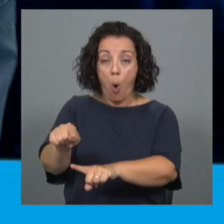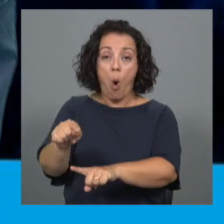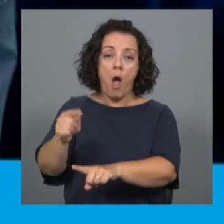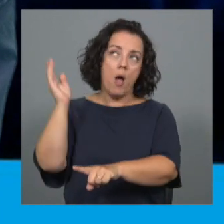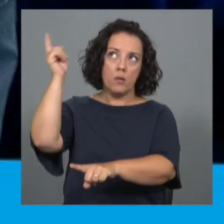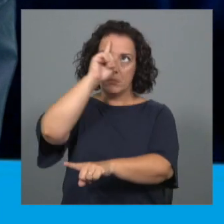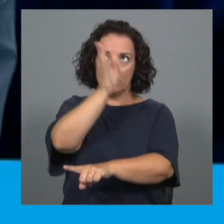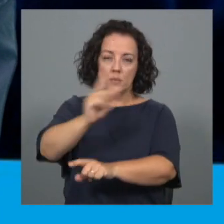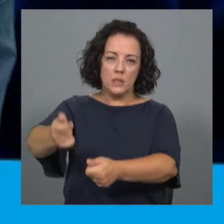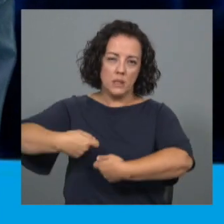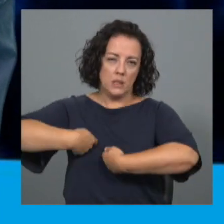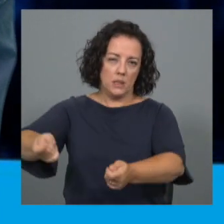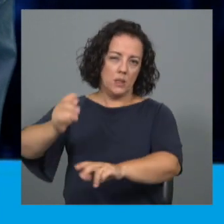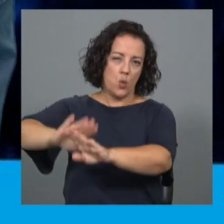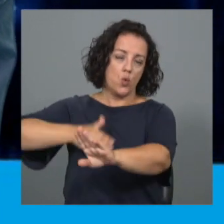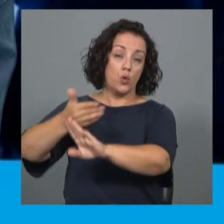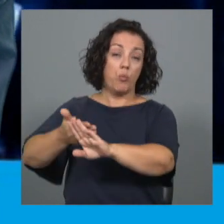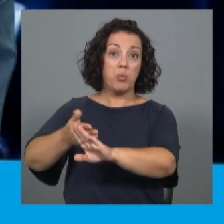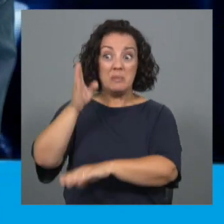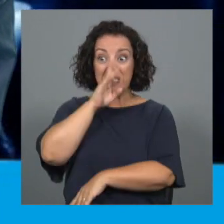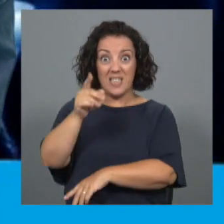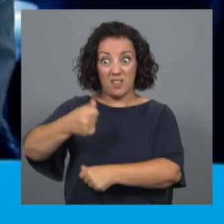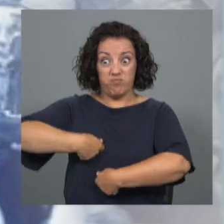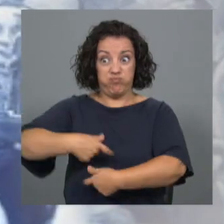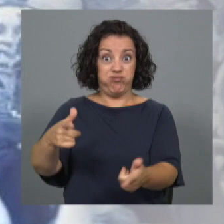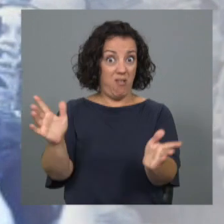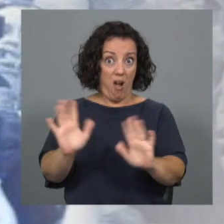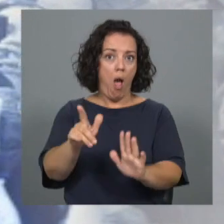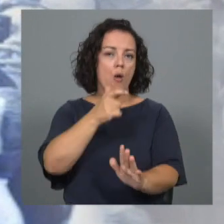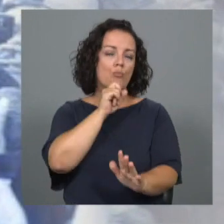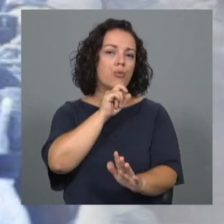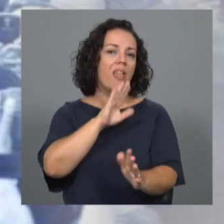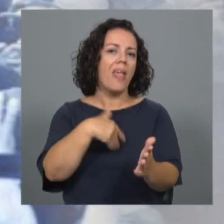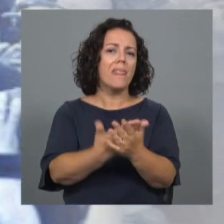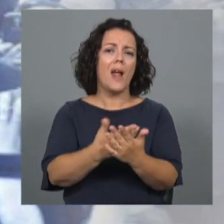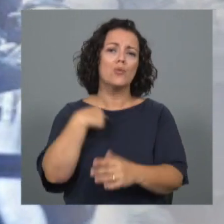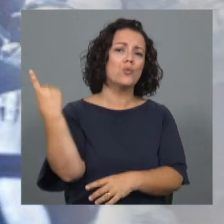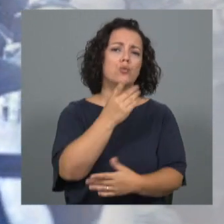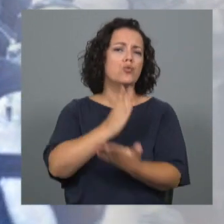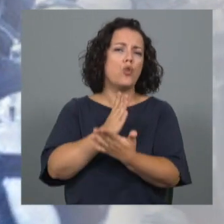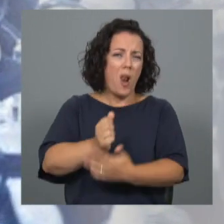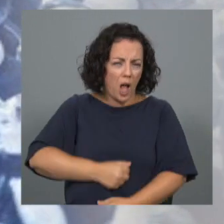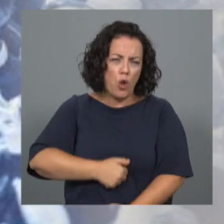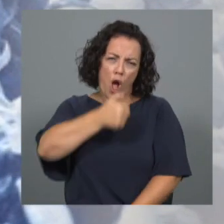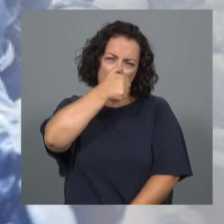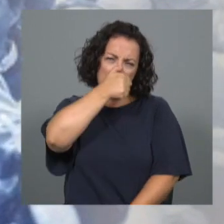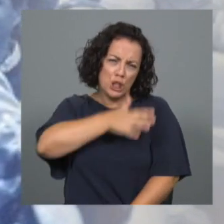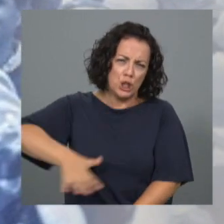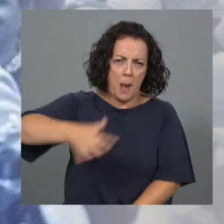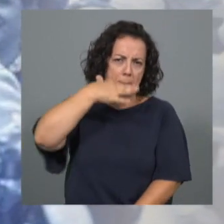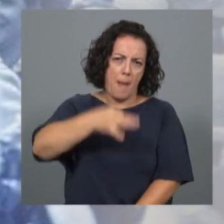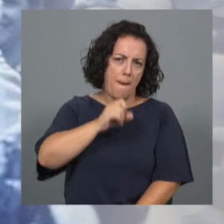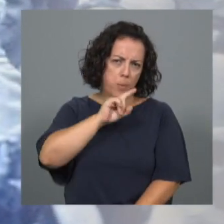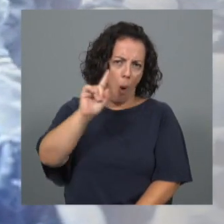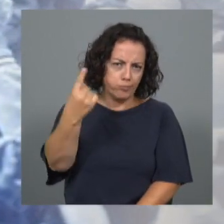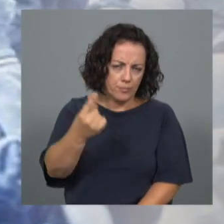estariam todas cheias. É um assunto que já iremos abordar também. Falávamos há pouco, referia esse